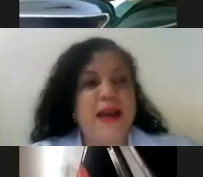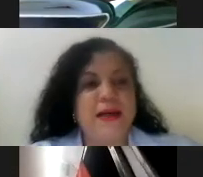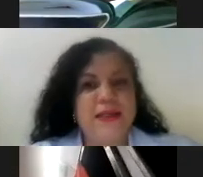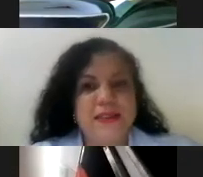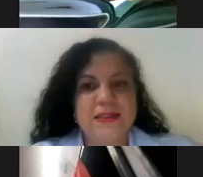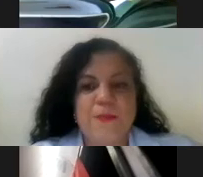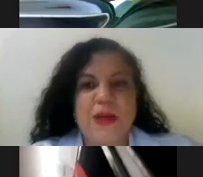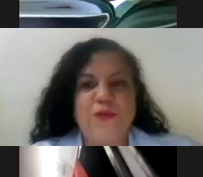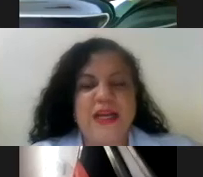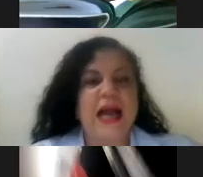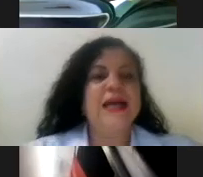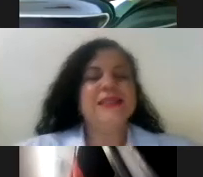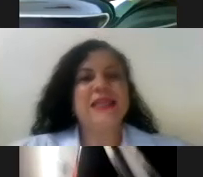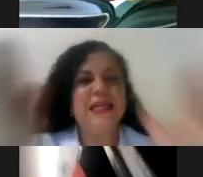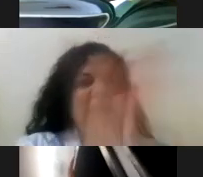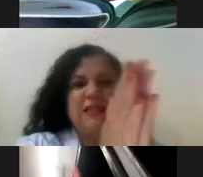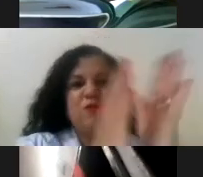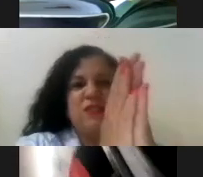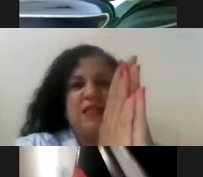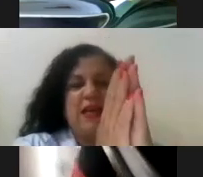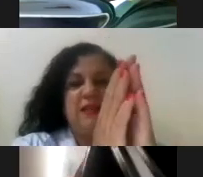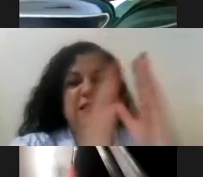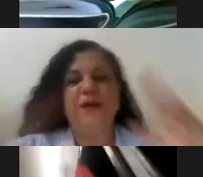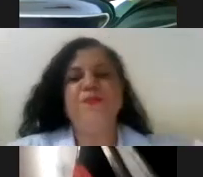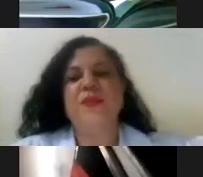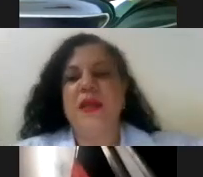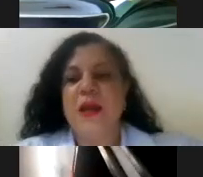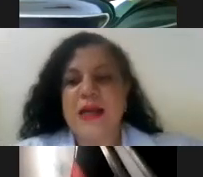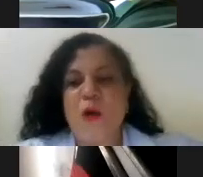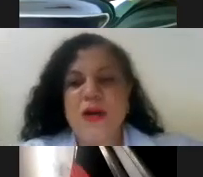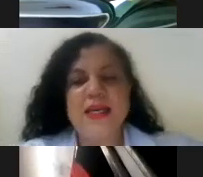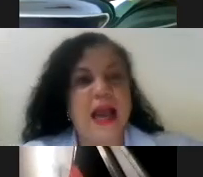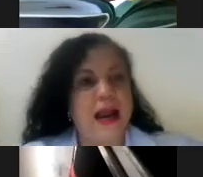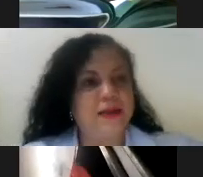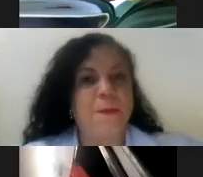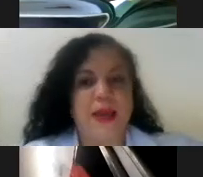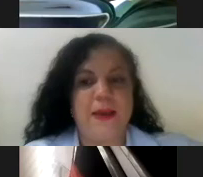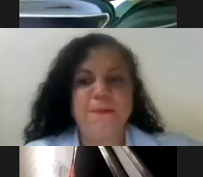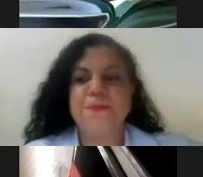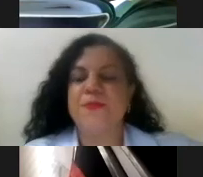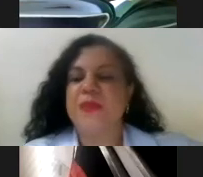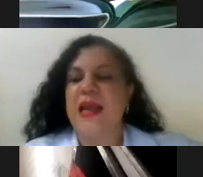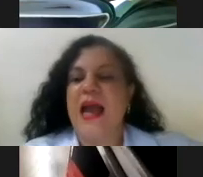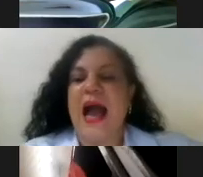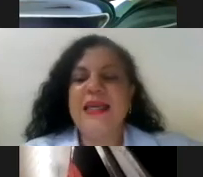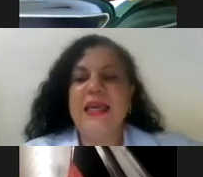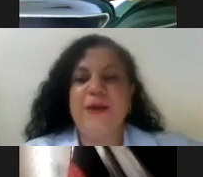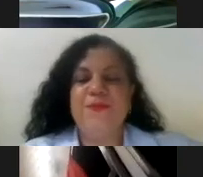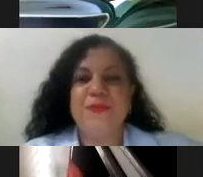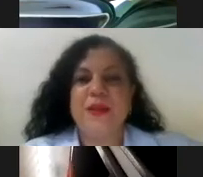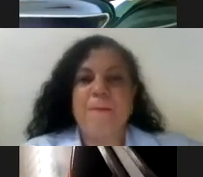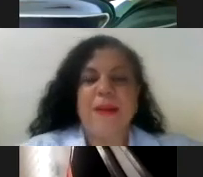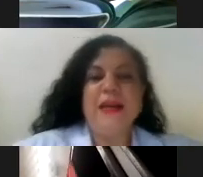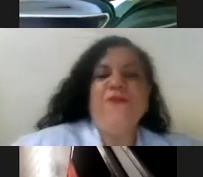das pernas, para não ficar saliência com saliência. Calcanhar também.